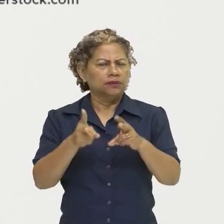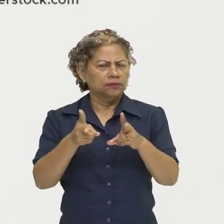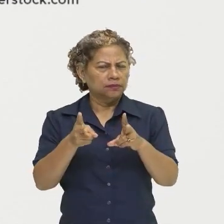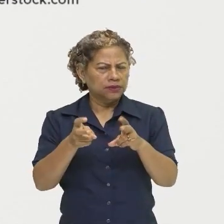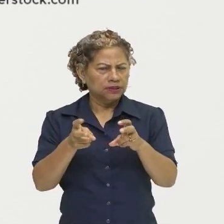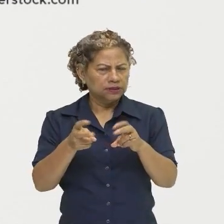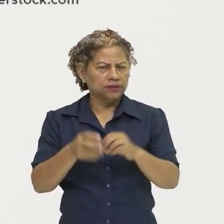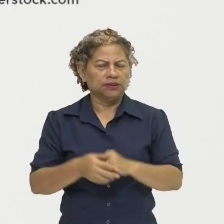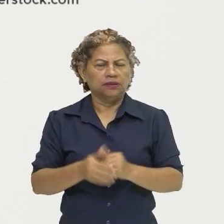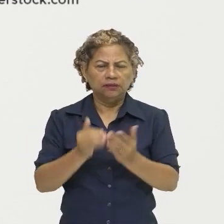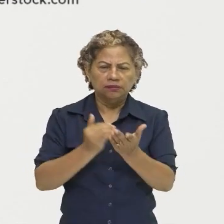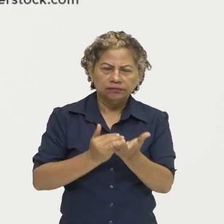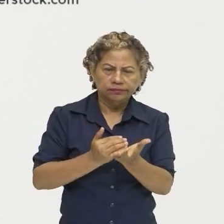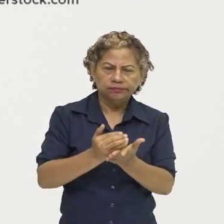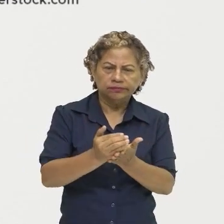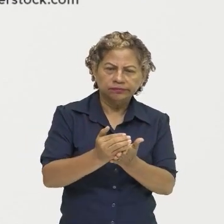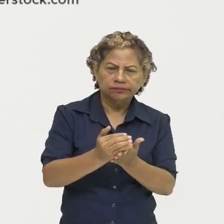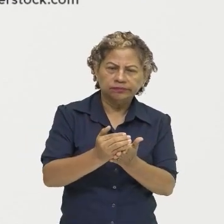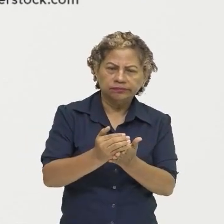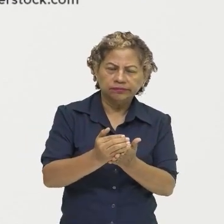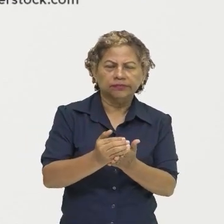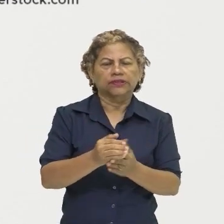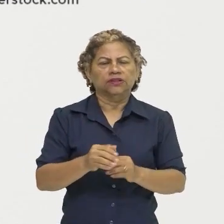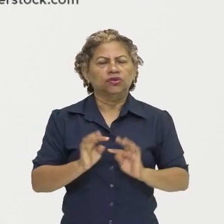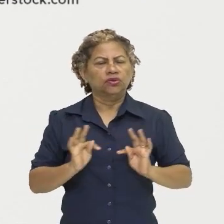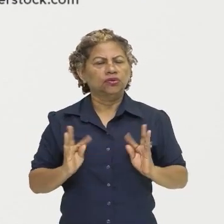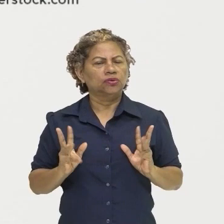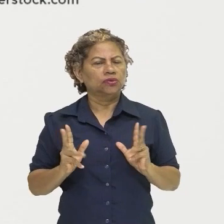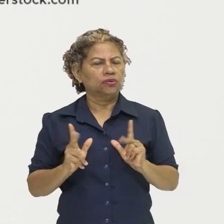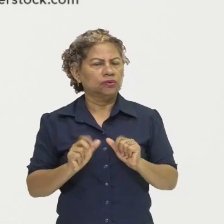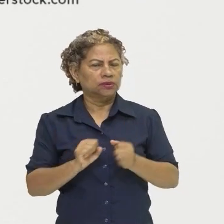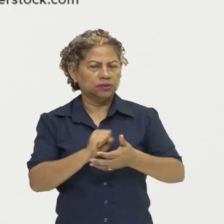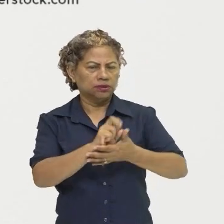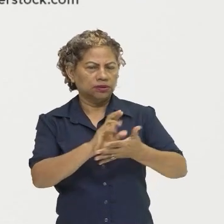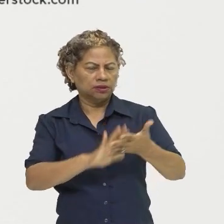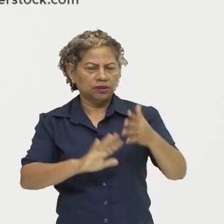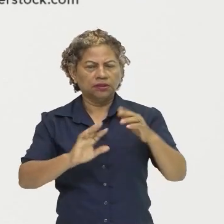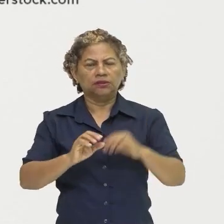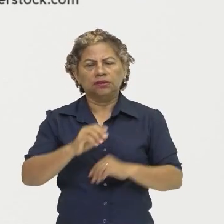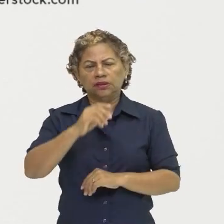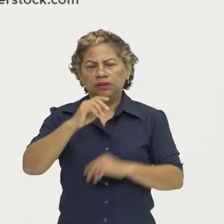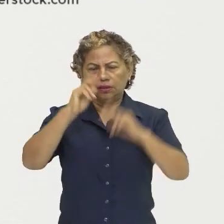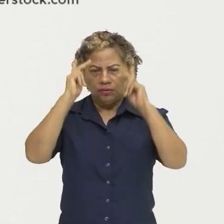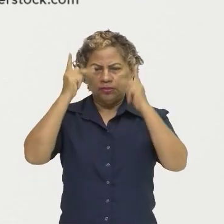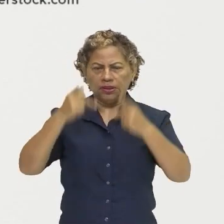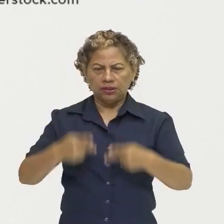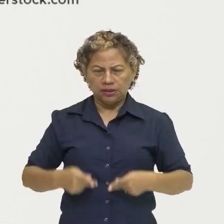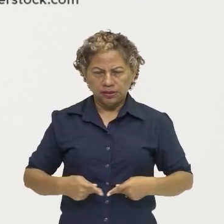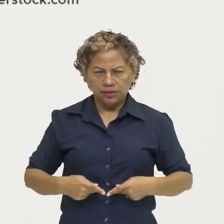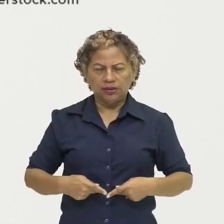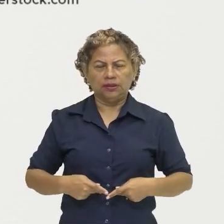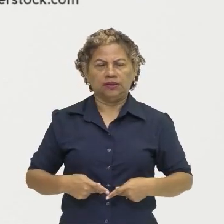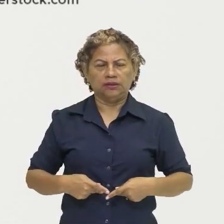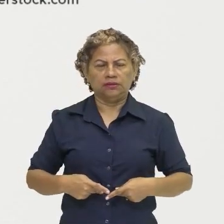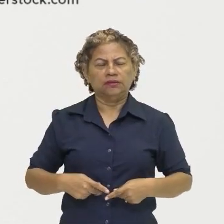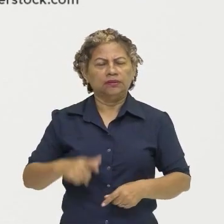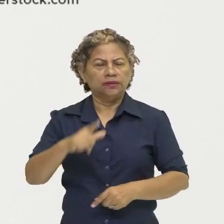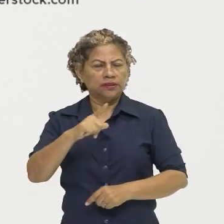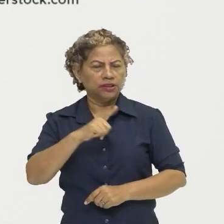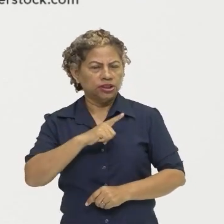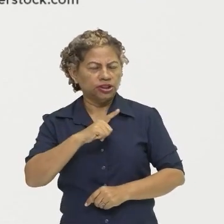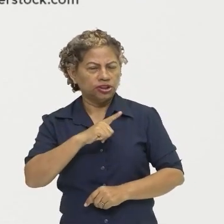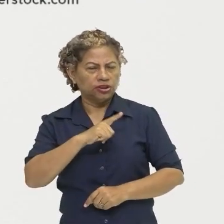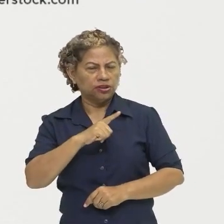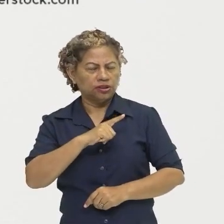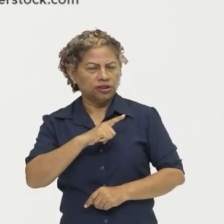Observem que, a partir dele, todas as atividades humanas passaram